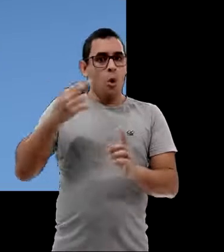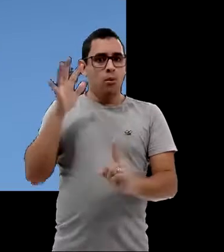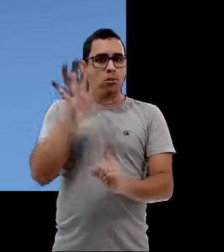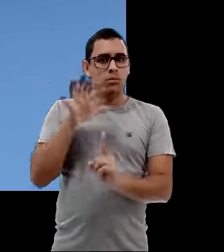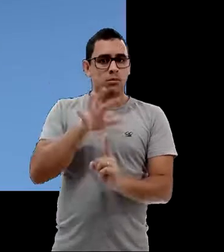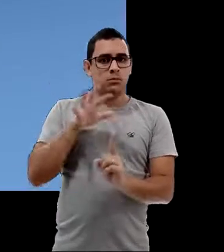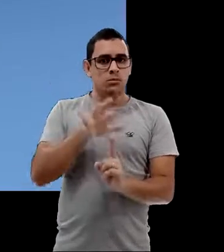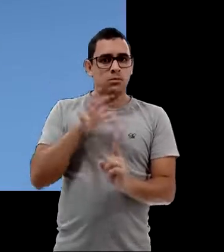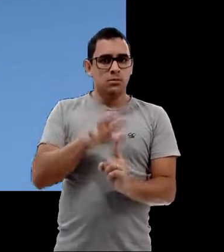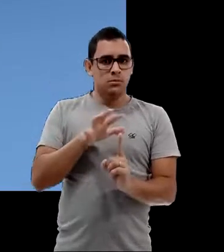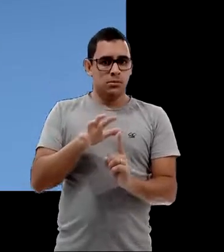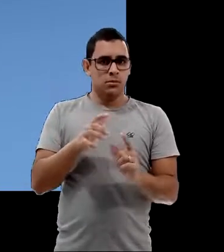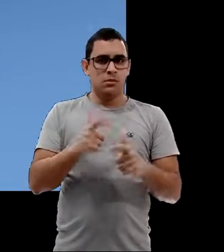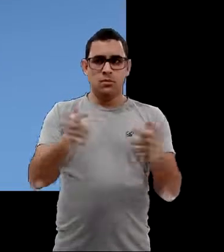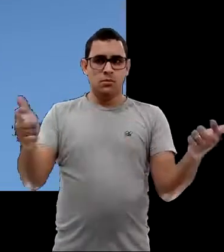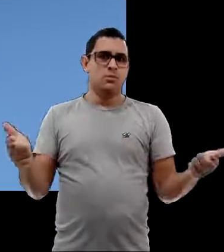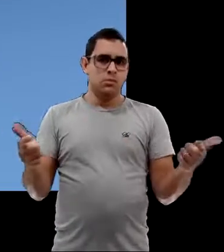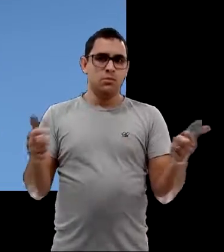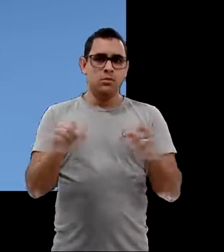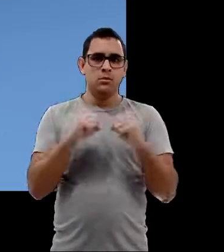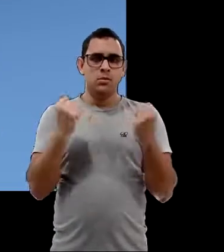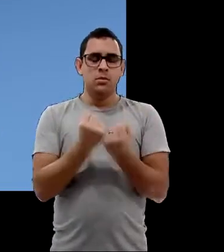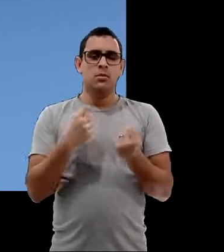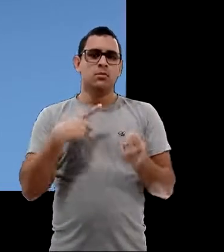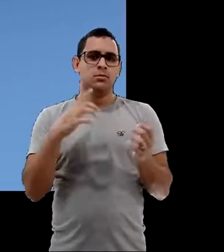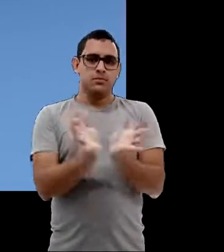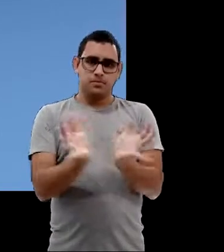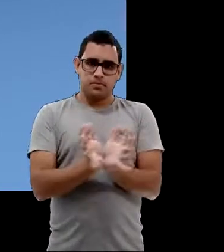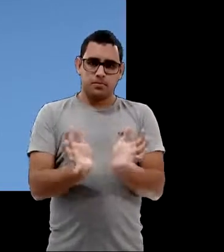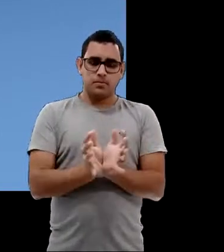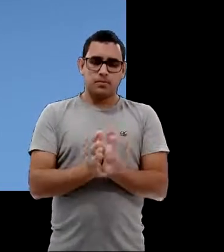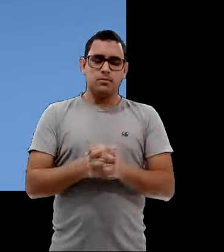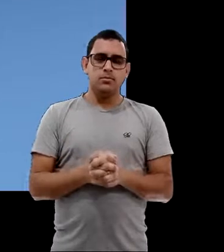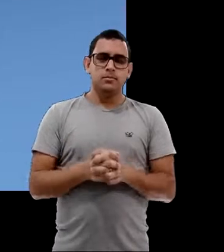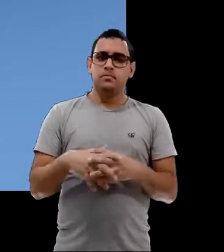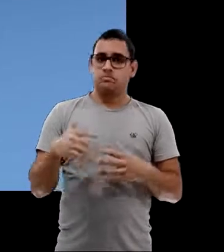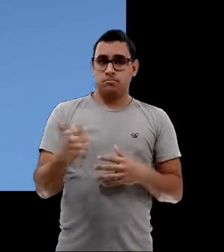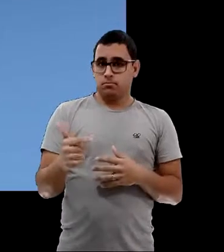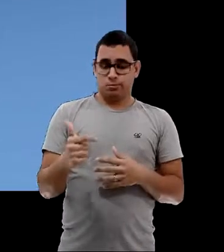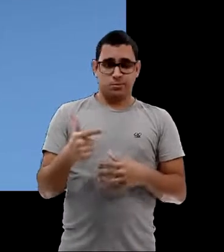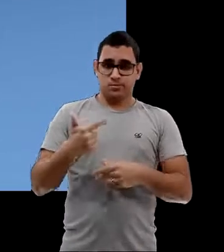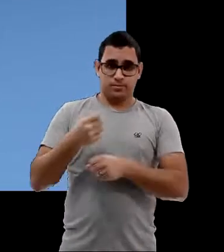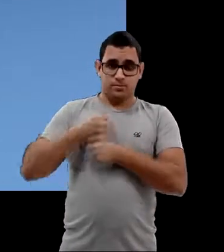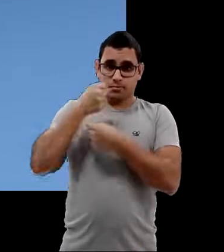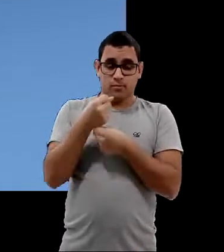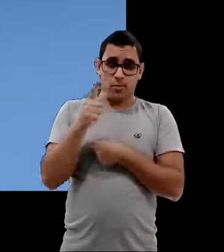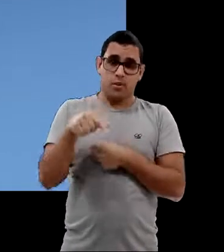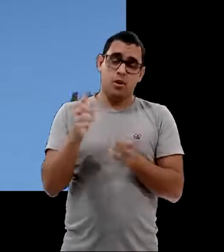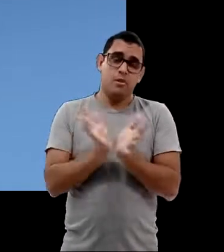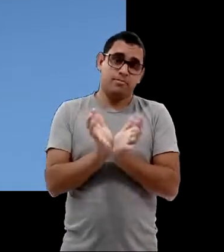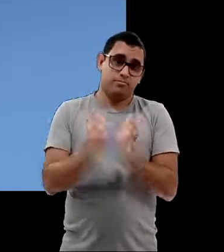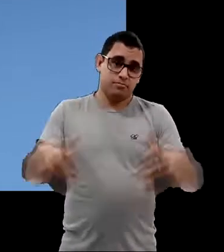ou influencia o restante da sociedade. E aquele grupo que não tem poder, aquele grupo